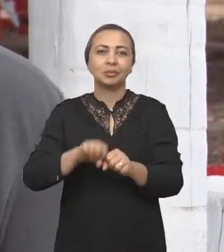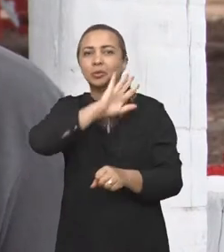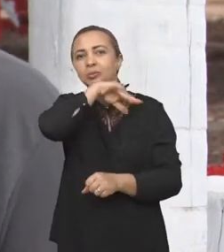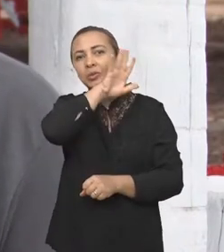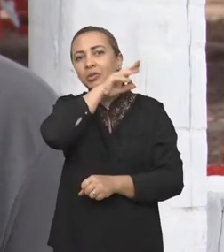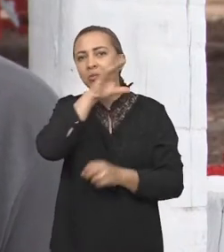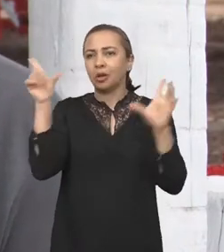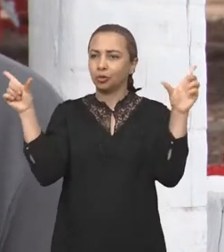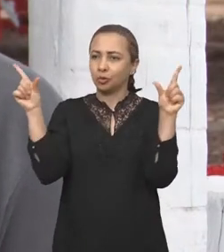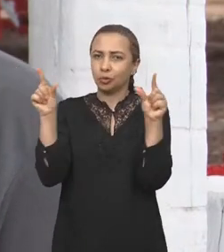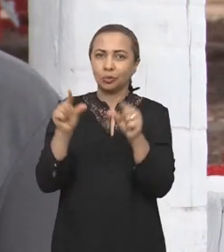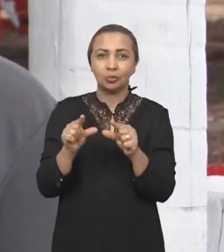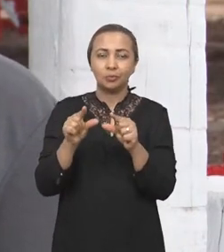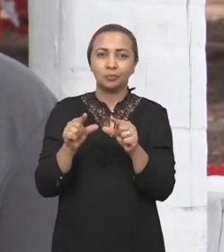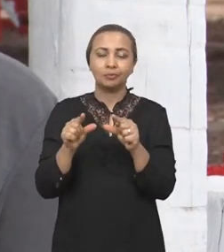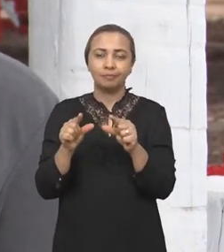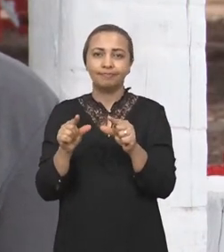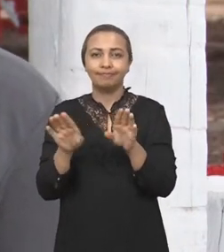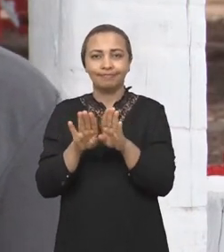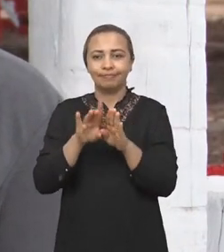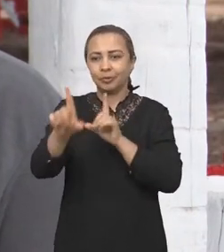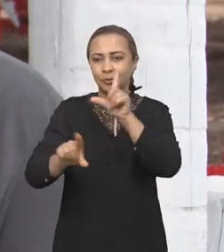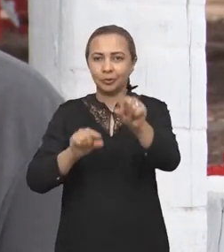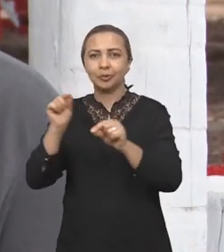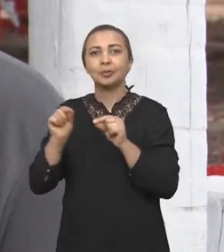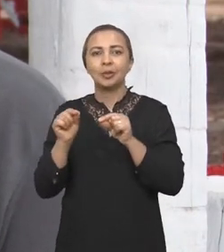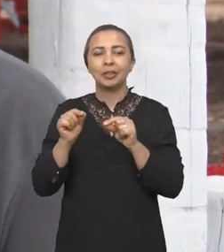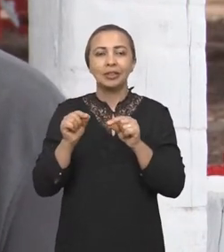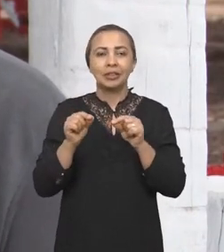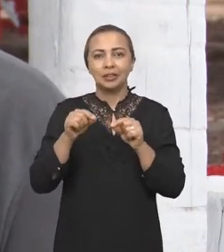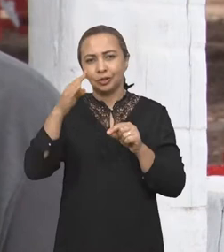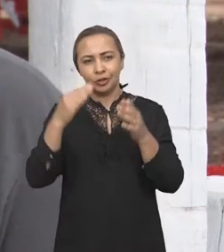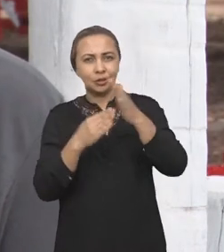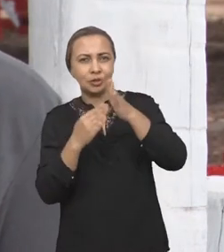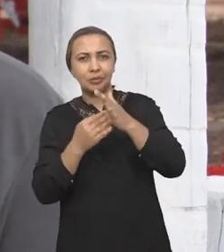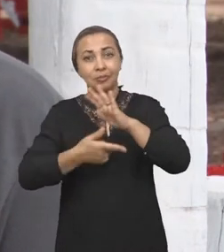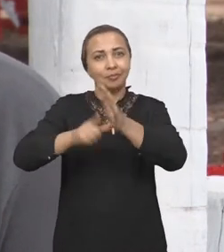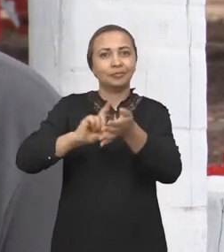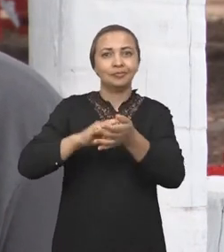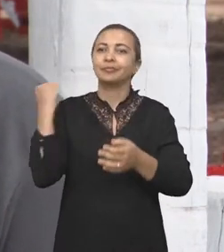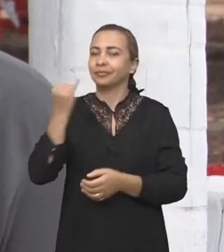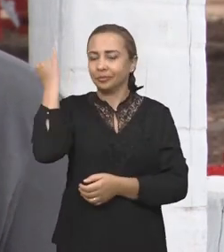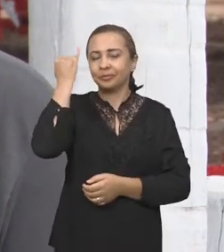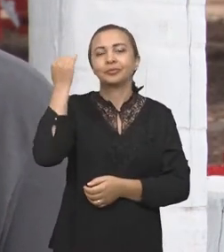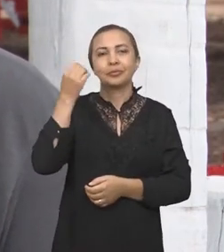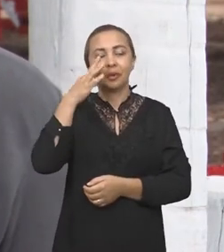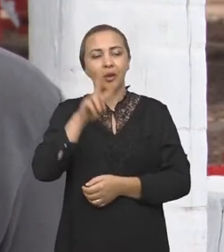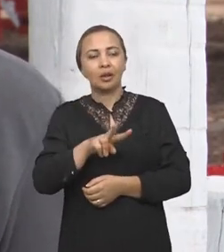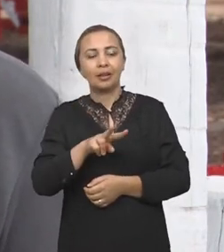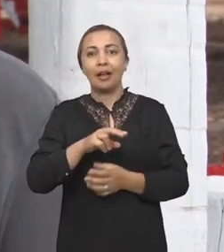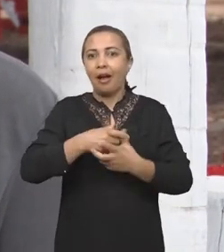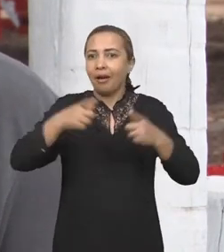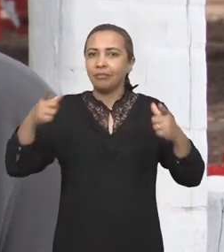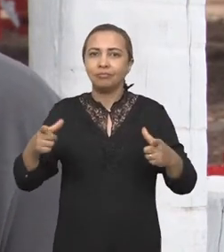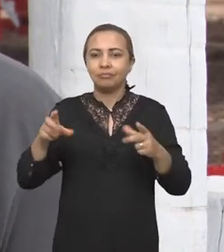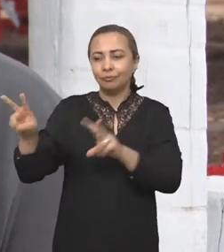animais, esse encurtamento e essa tomada de decisão antecipada é de extrema importância, considerando as